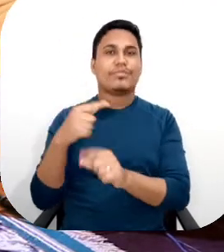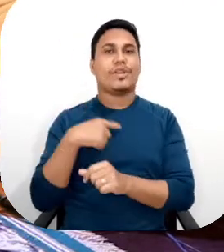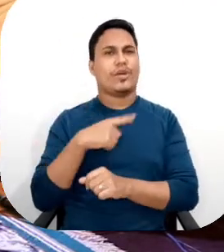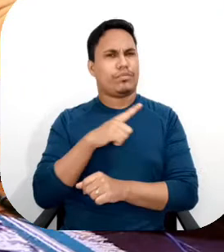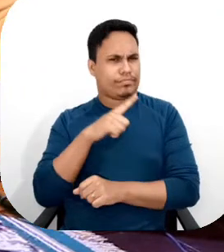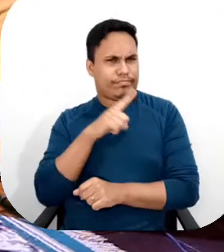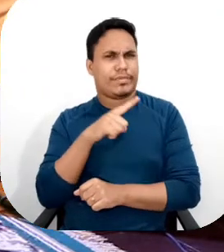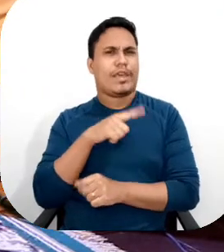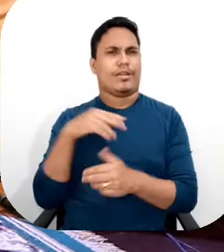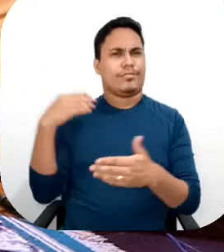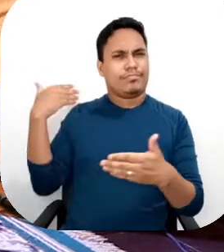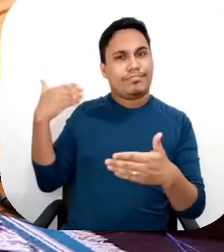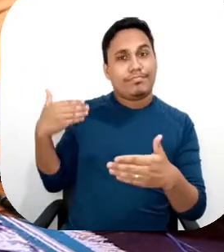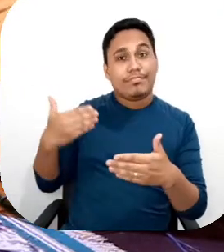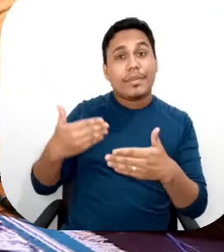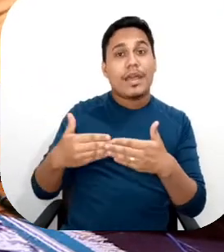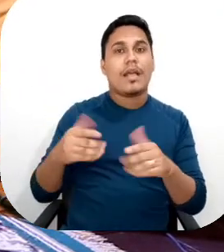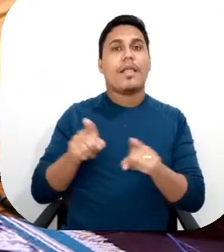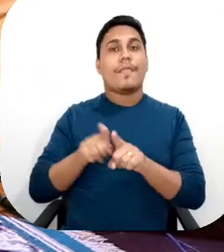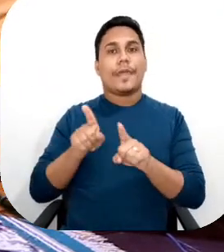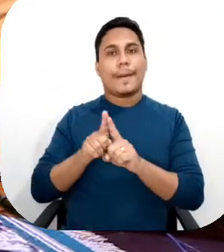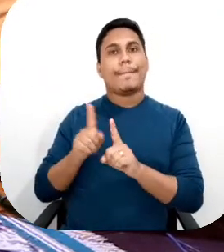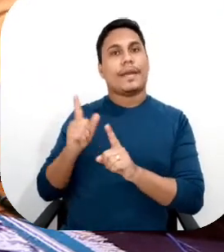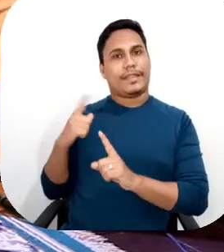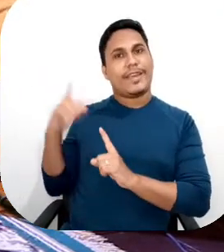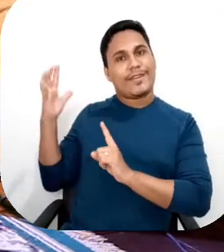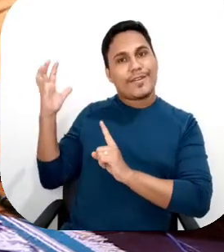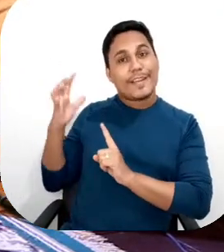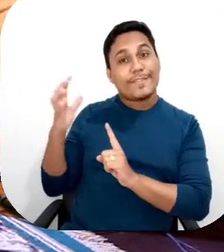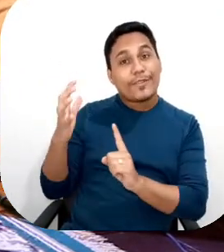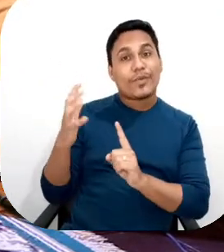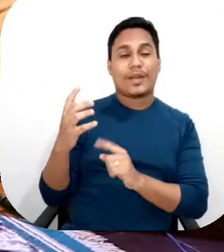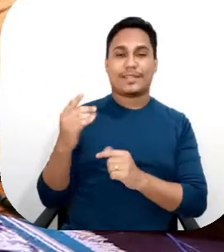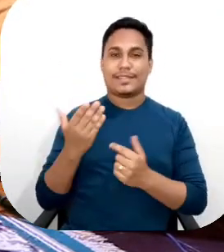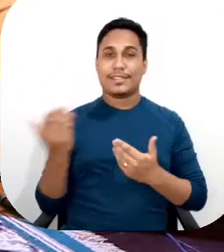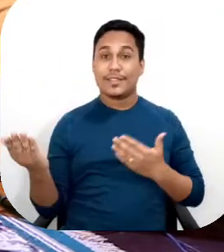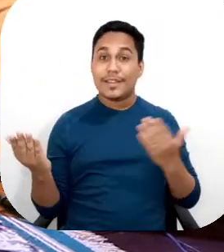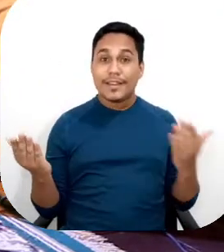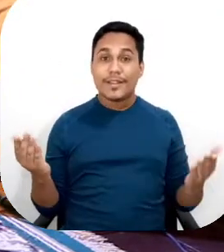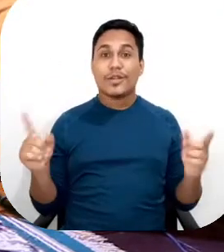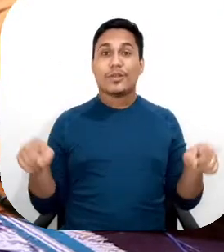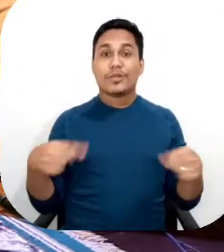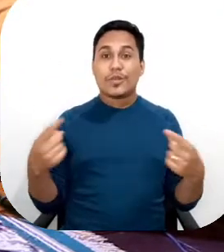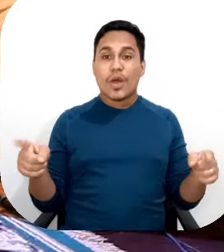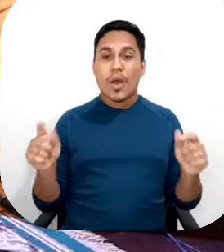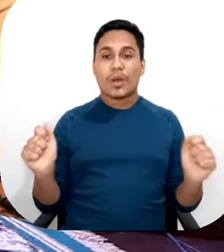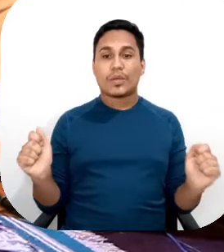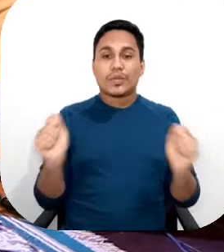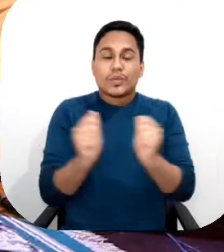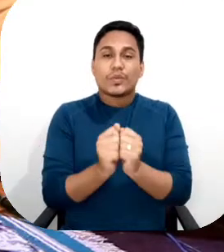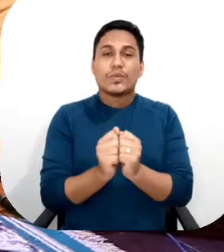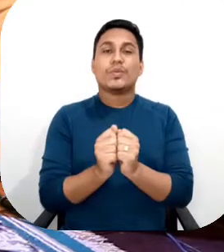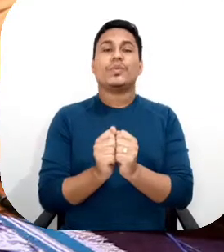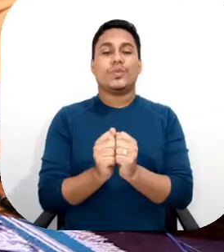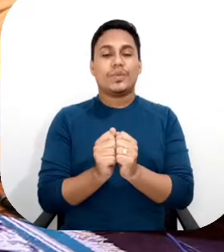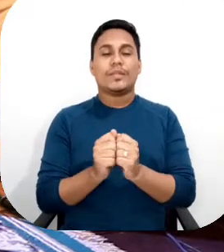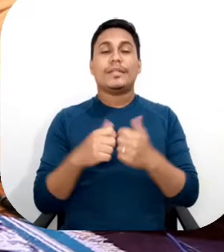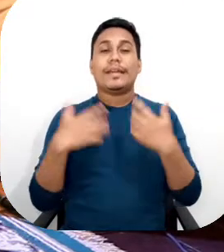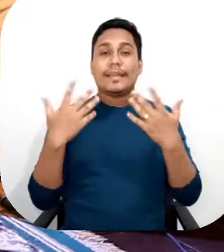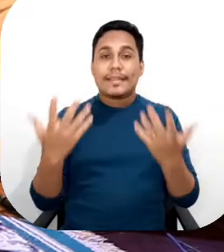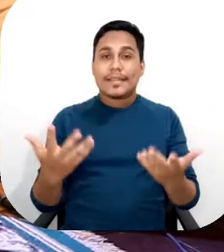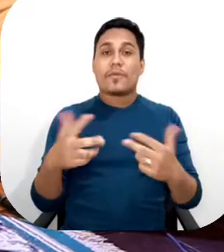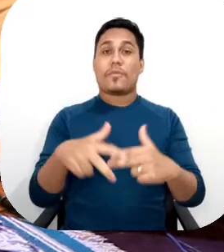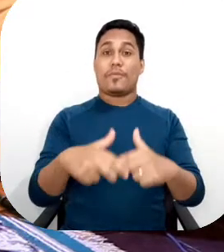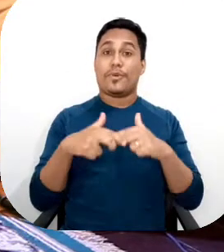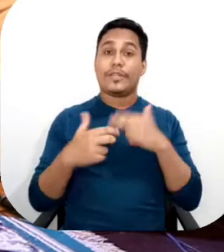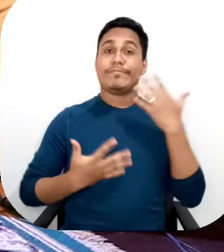minha carreira. E tenho influências muito grandes de quem também toca comigo, como o Zez e o Glauber, que constroem o Preta Punk. Então, eu